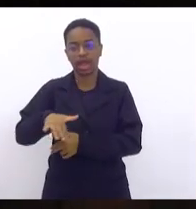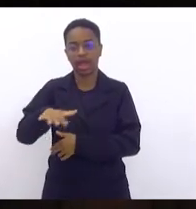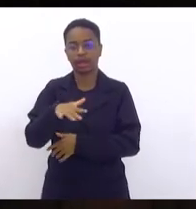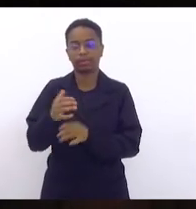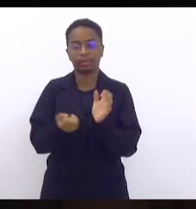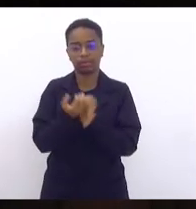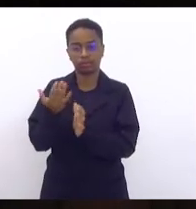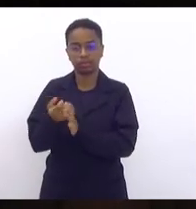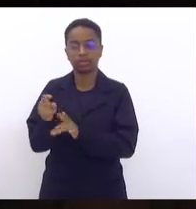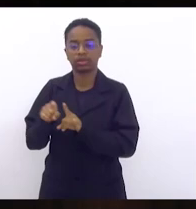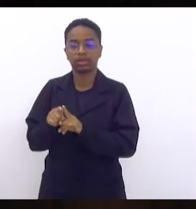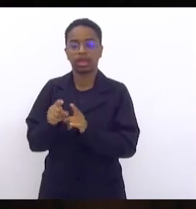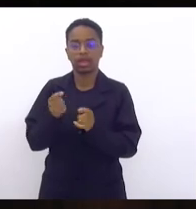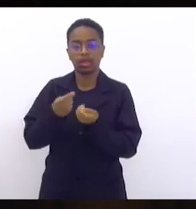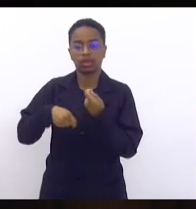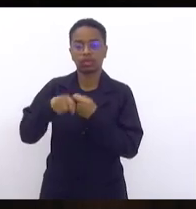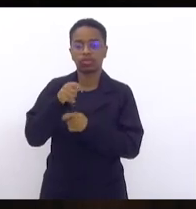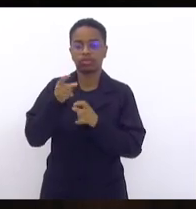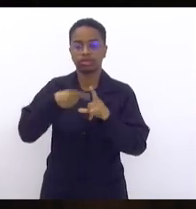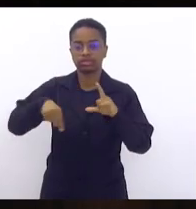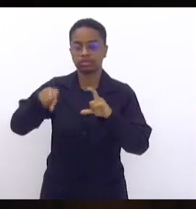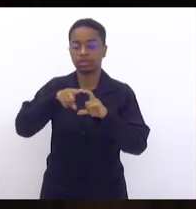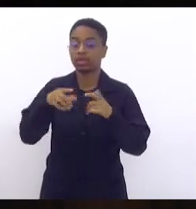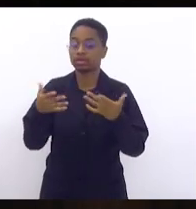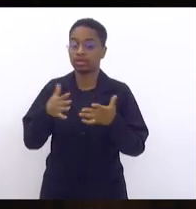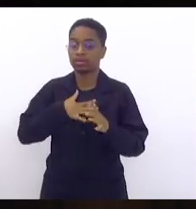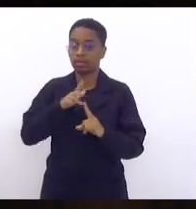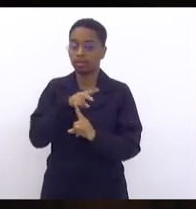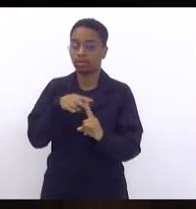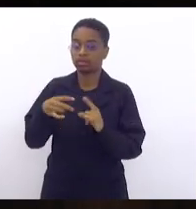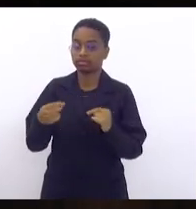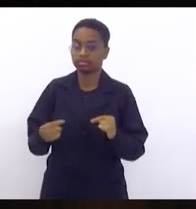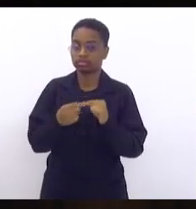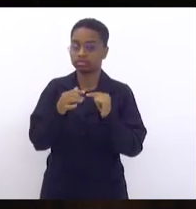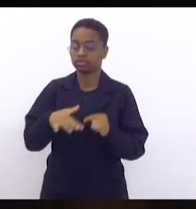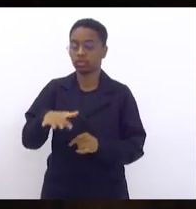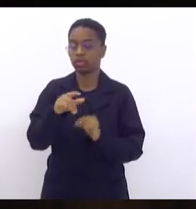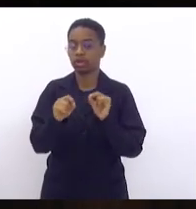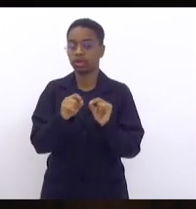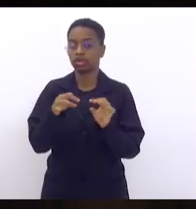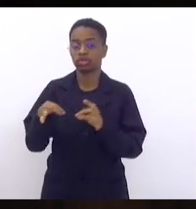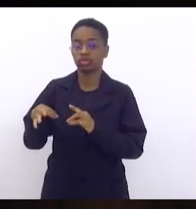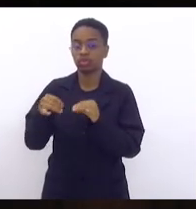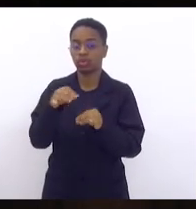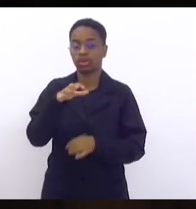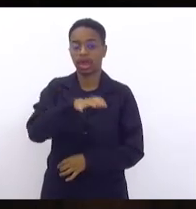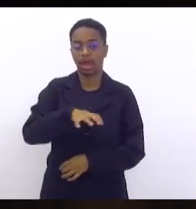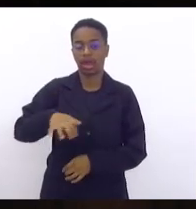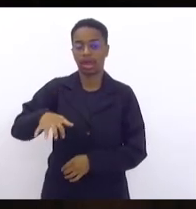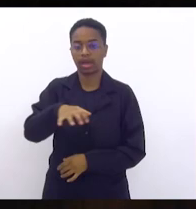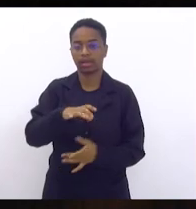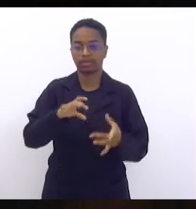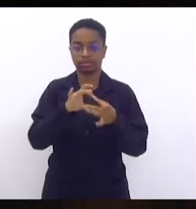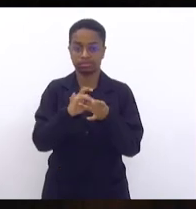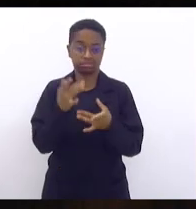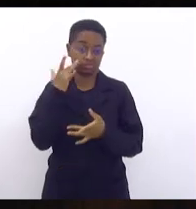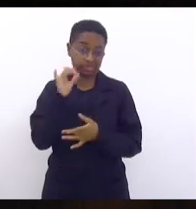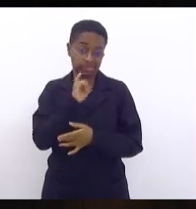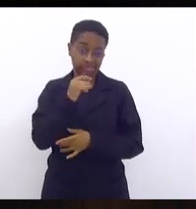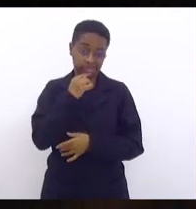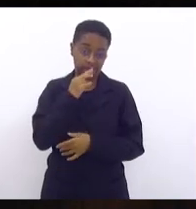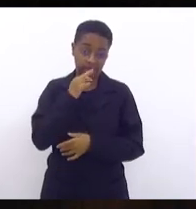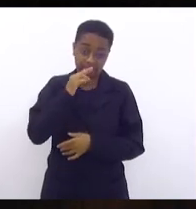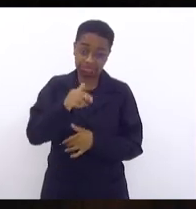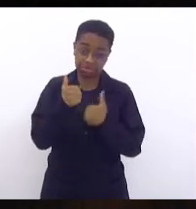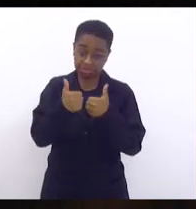circular Então minha leitura é exatamente nesse sentido de envolver todos os setores não sei se respondi mas